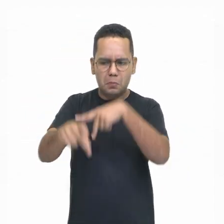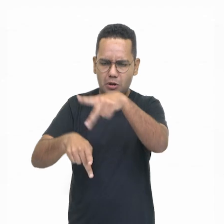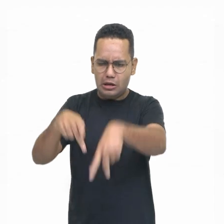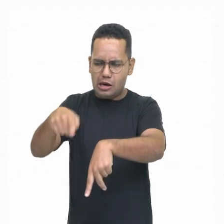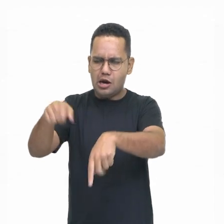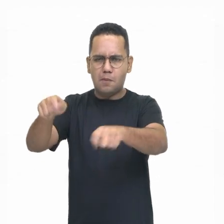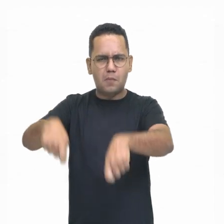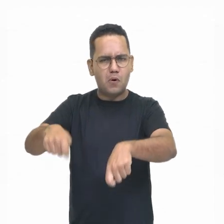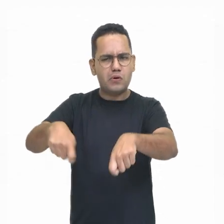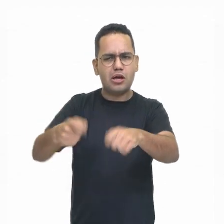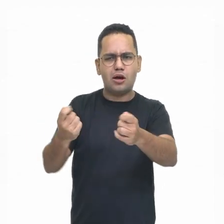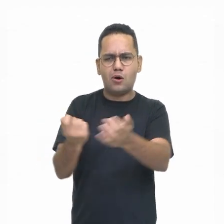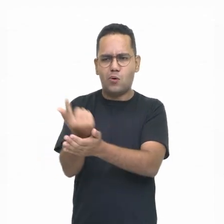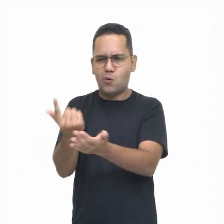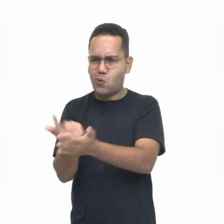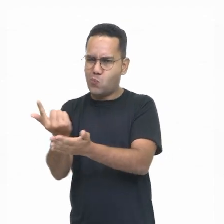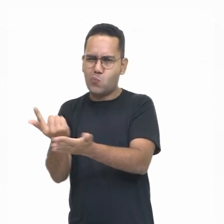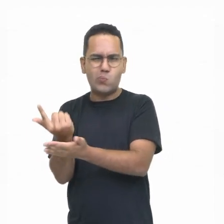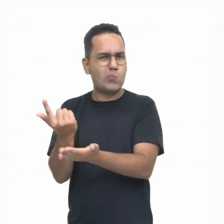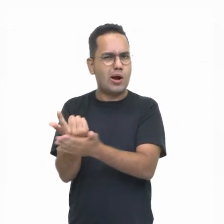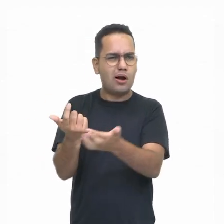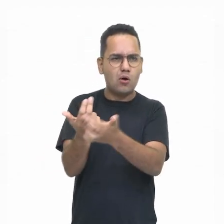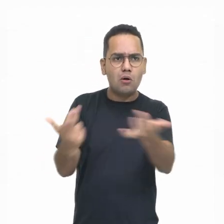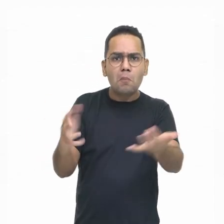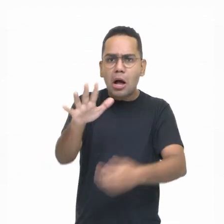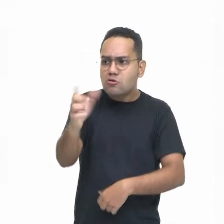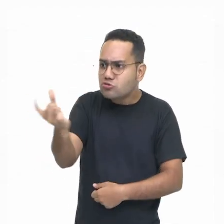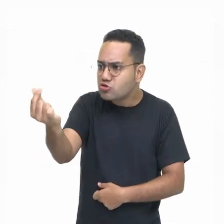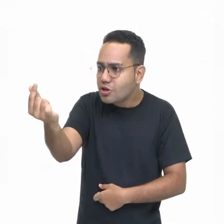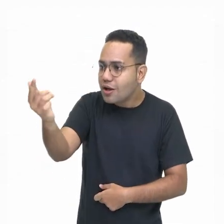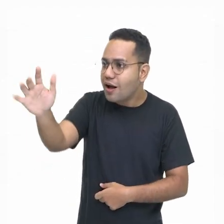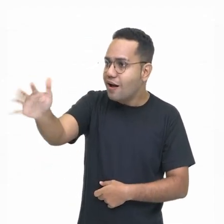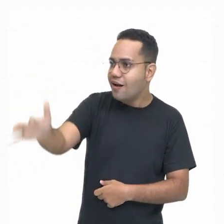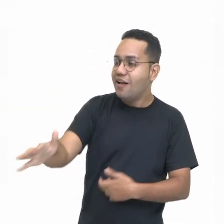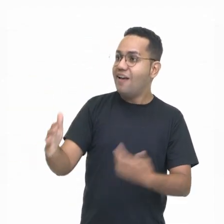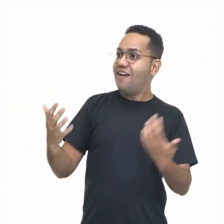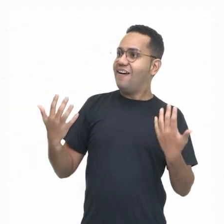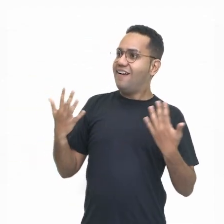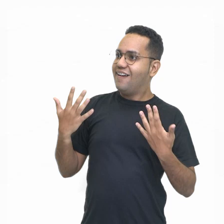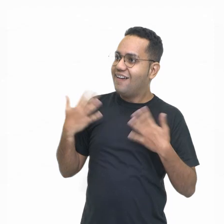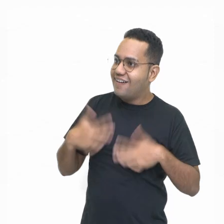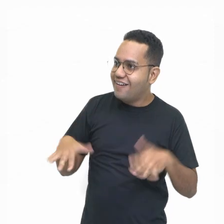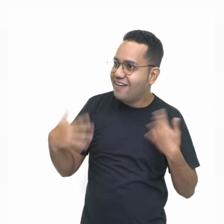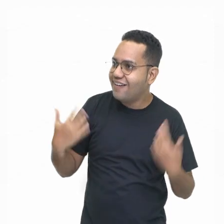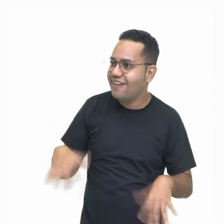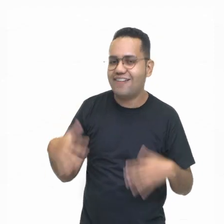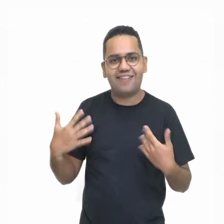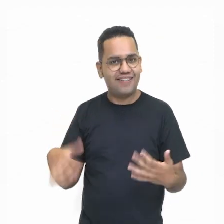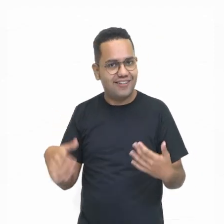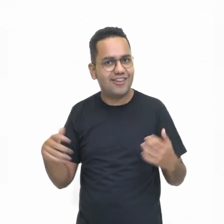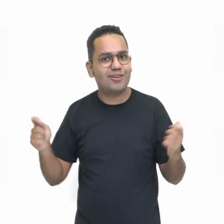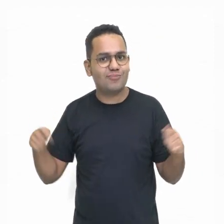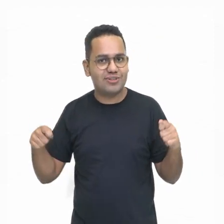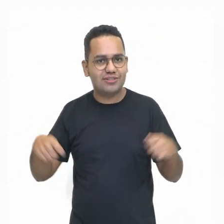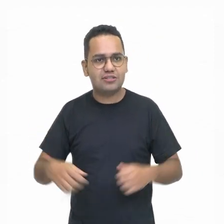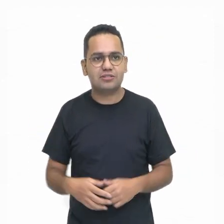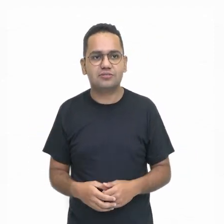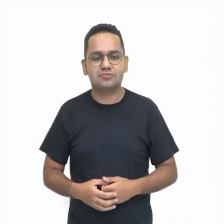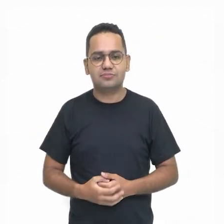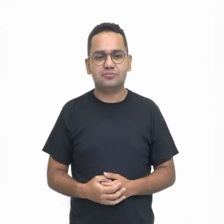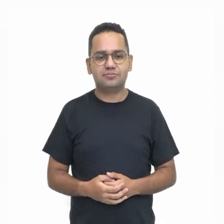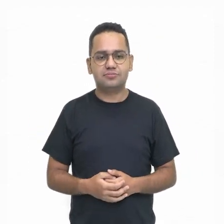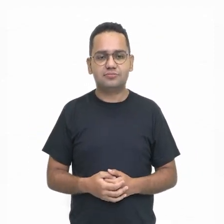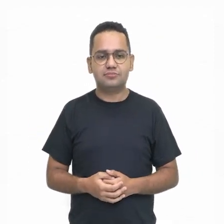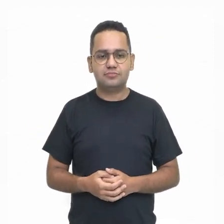consumir produtos com menos inflação, né? Com preços mais justos. Então era isso que se queria fazer. E